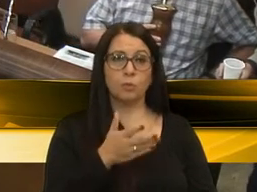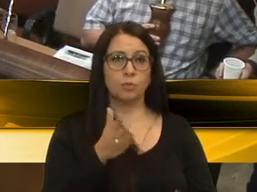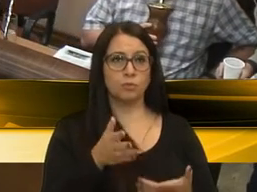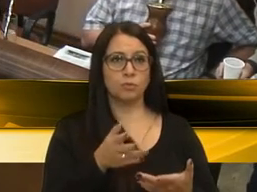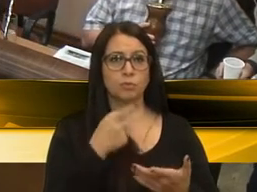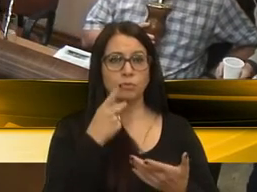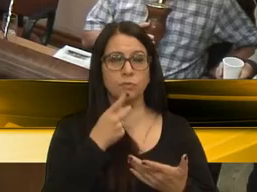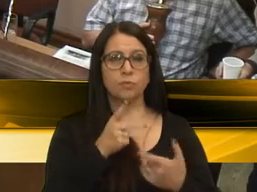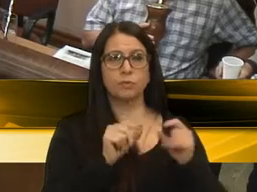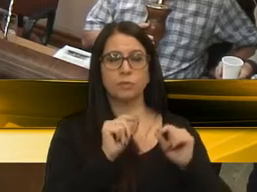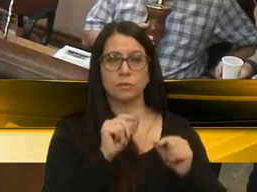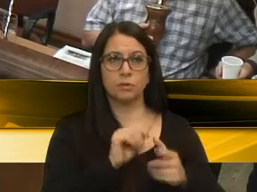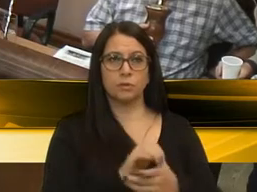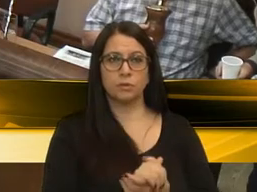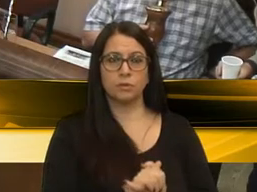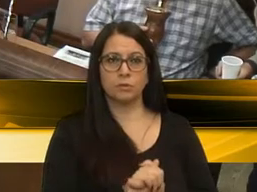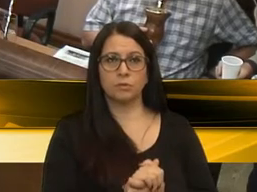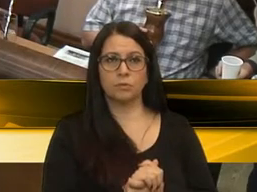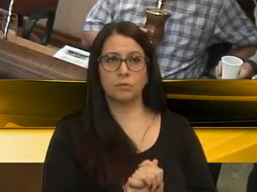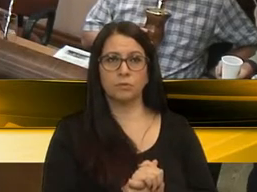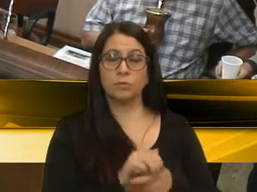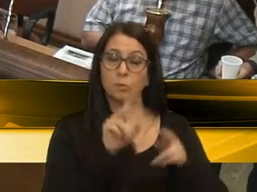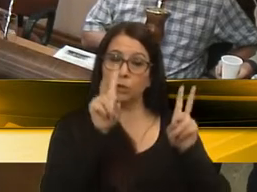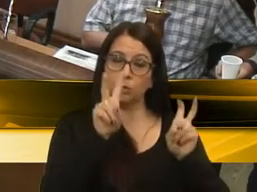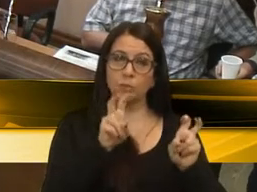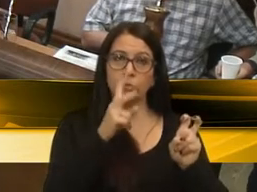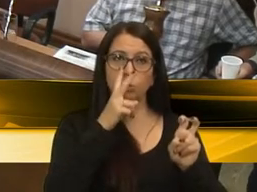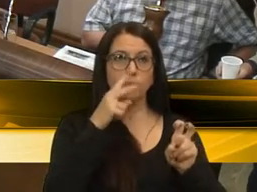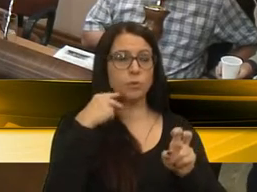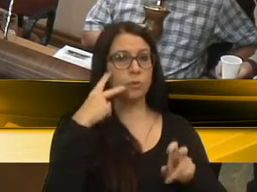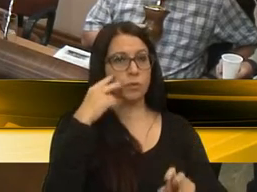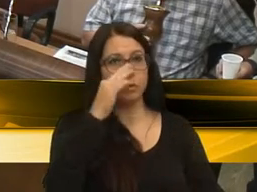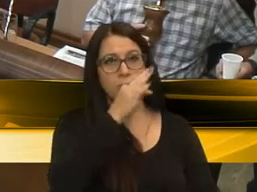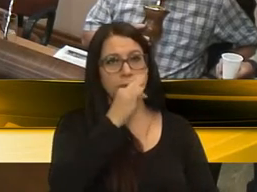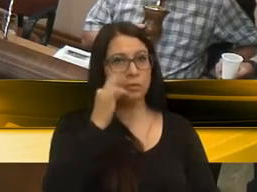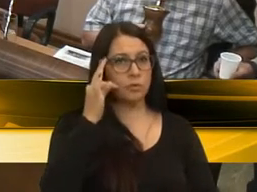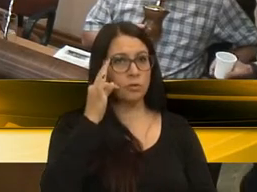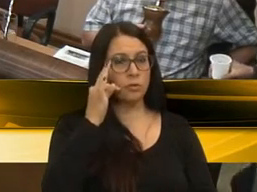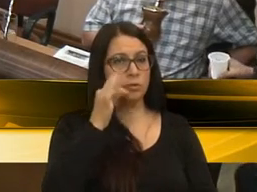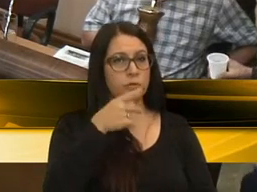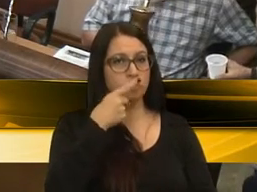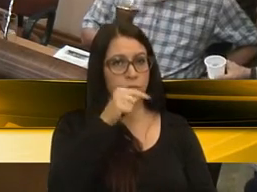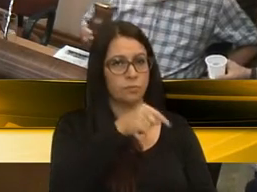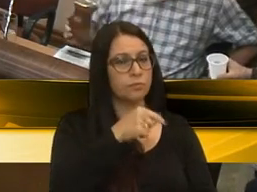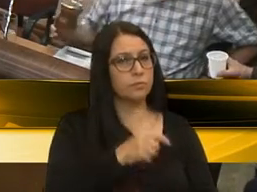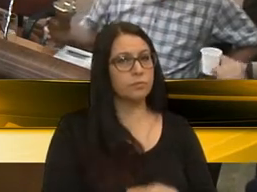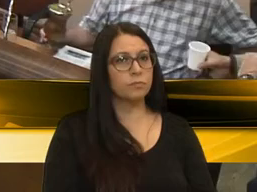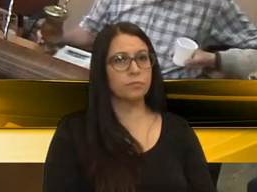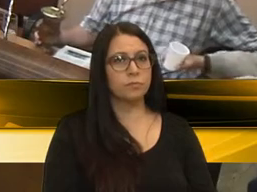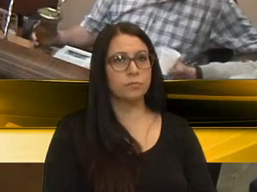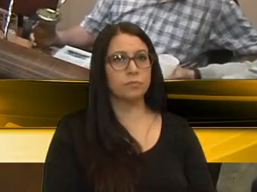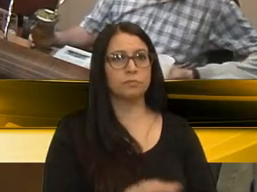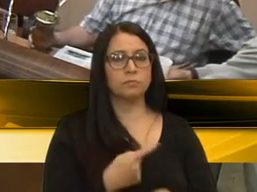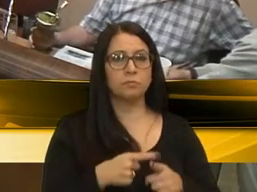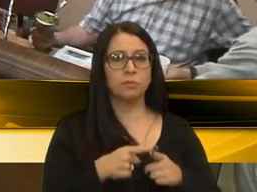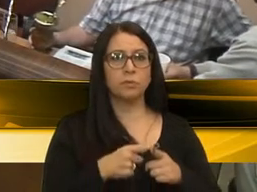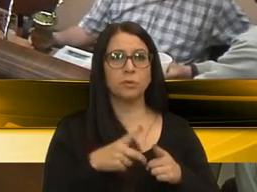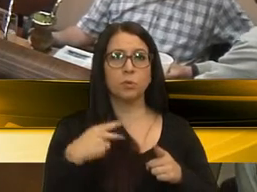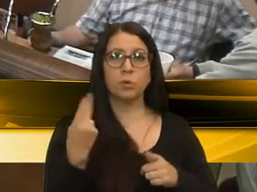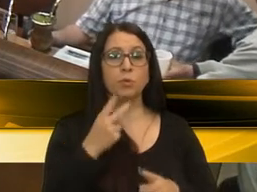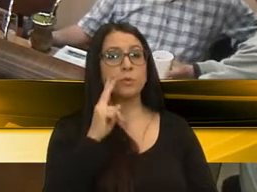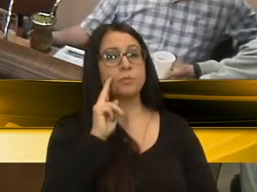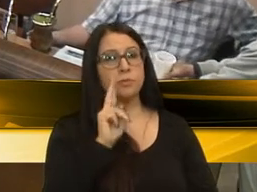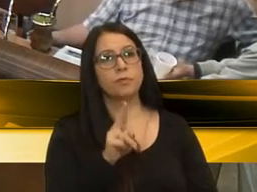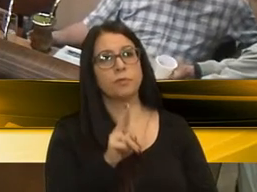hoje falar esse mesmo assunto que a vereadora Tatiane aqui trouxe, porque o que nós estamos